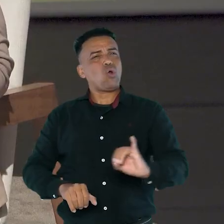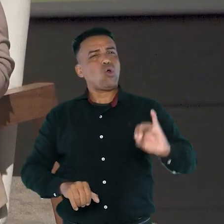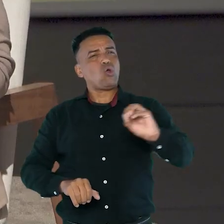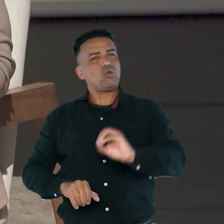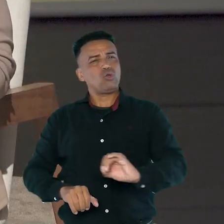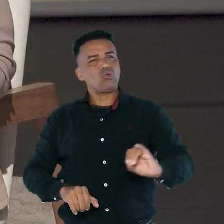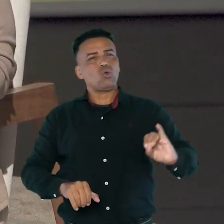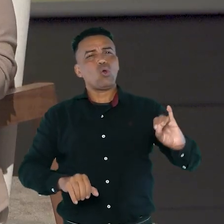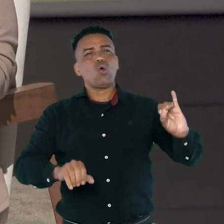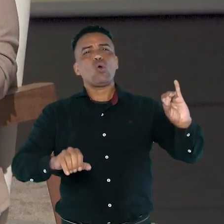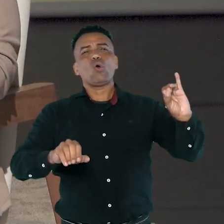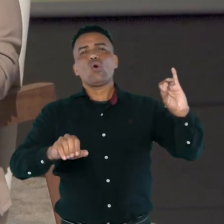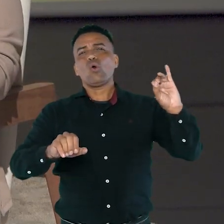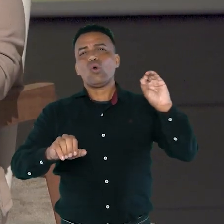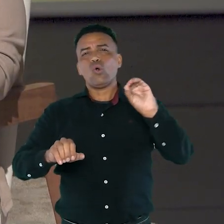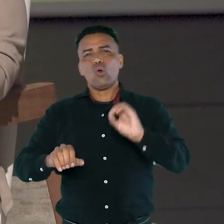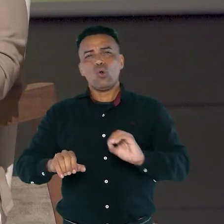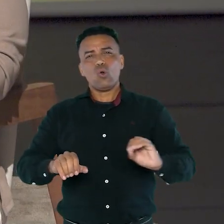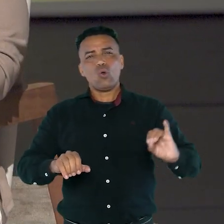oh,